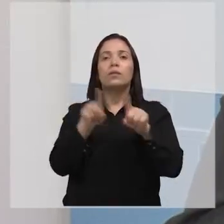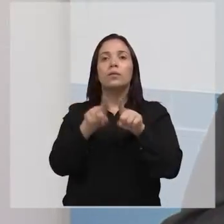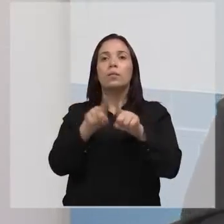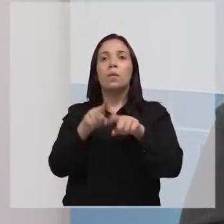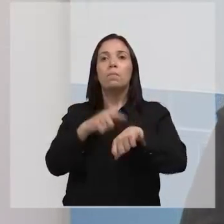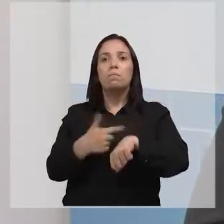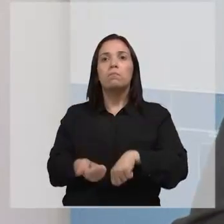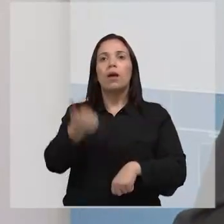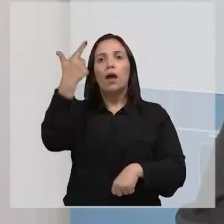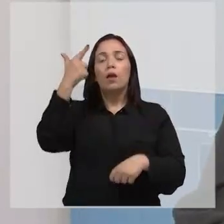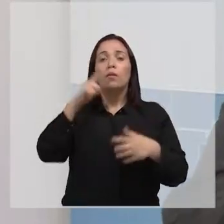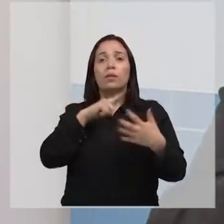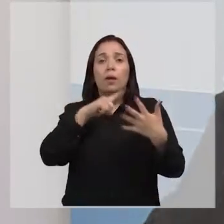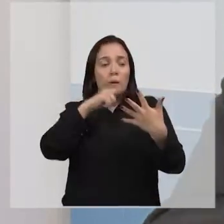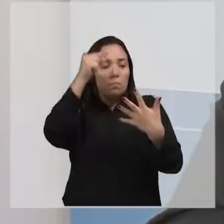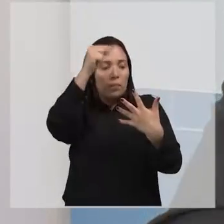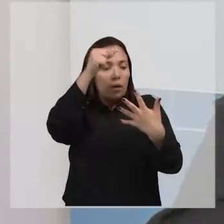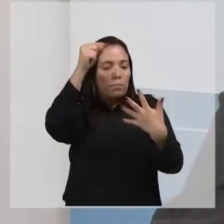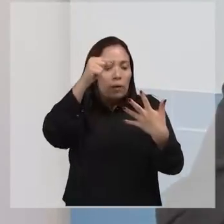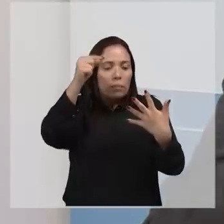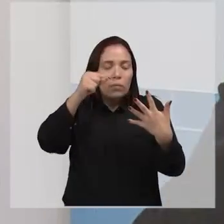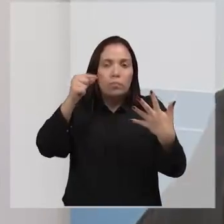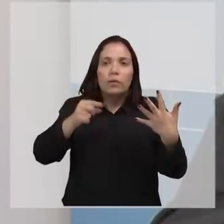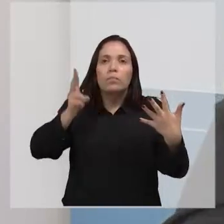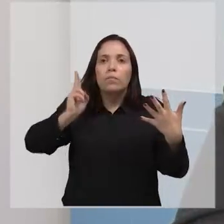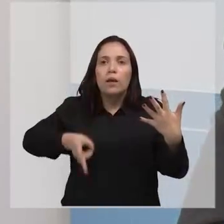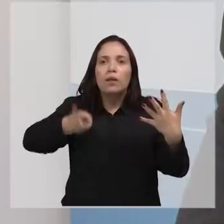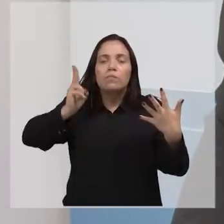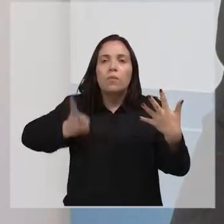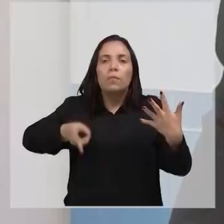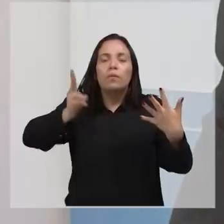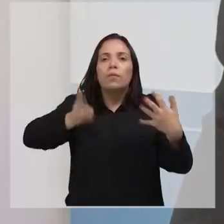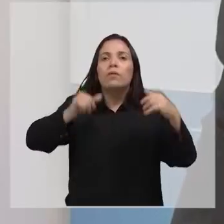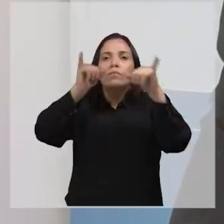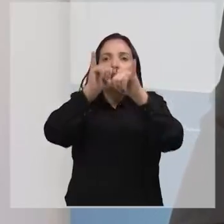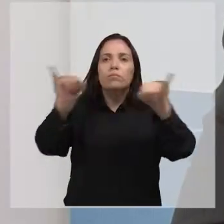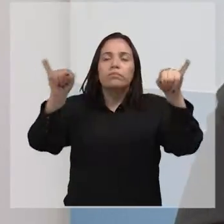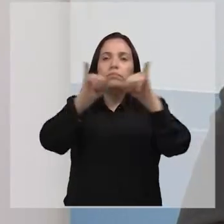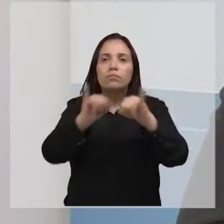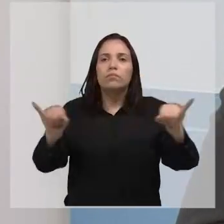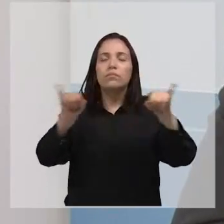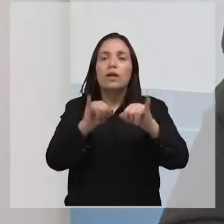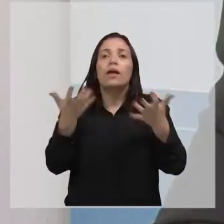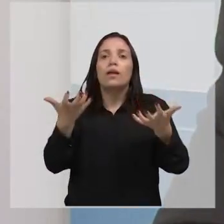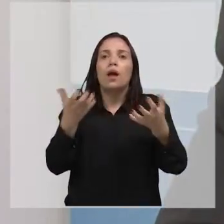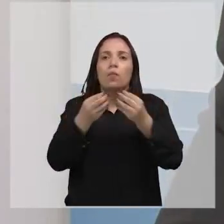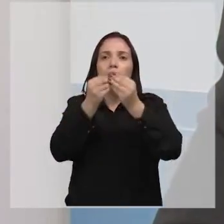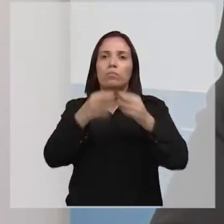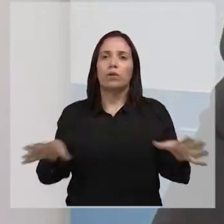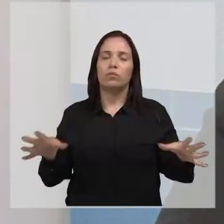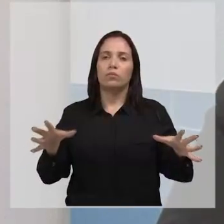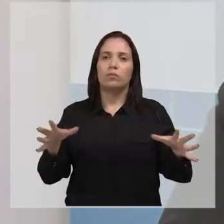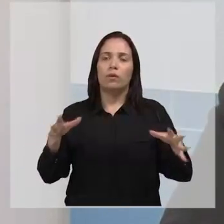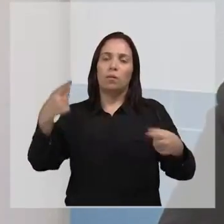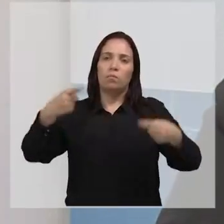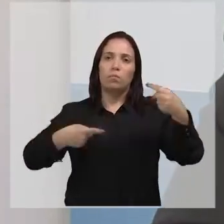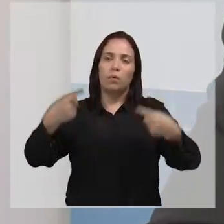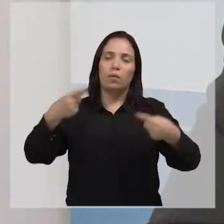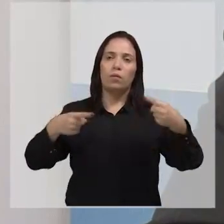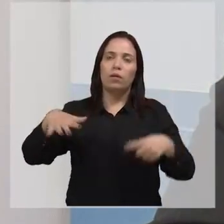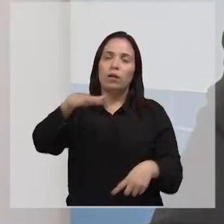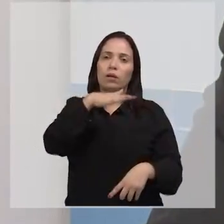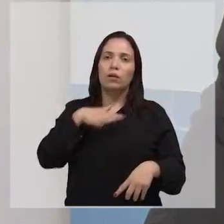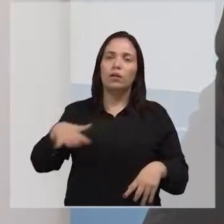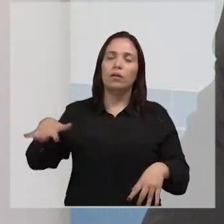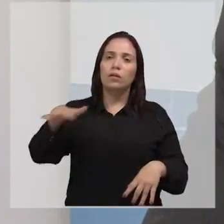1. Tudo isso é feito e repetido, a mesma mantra, a mesma coisa, de destruição total da classe política,